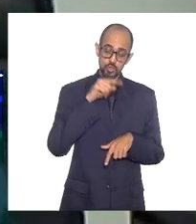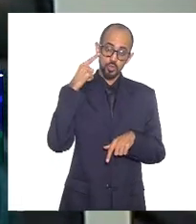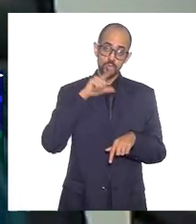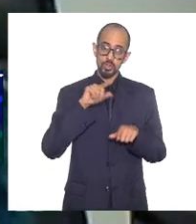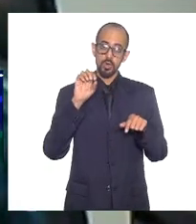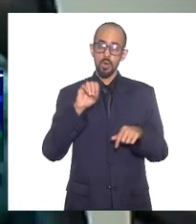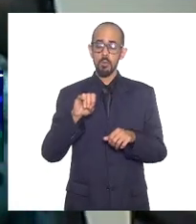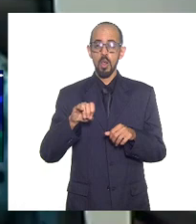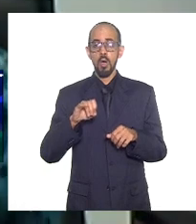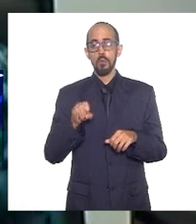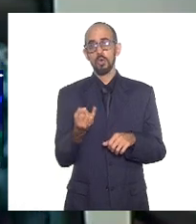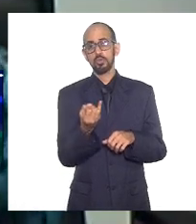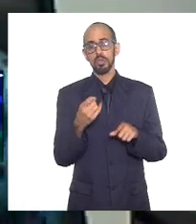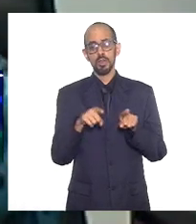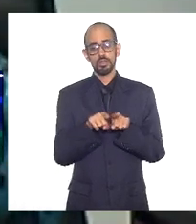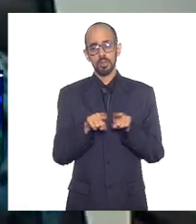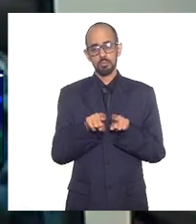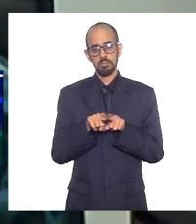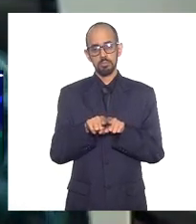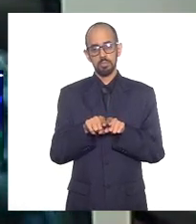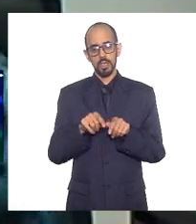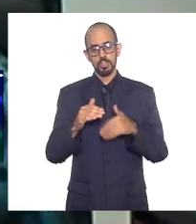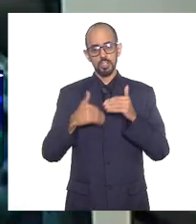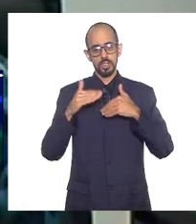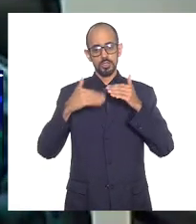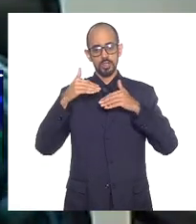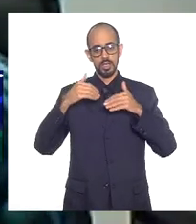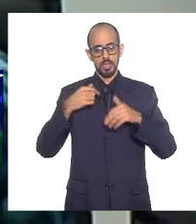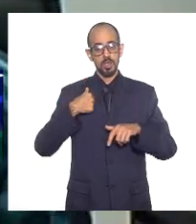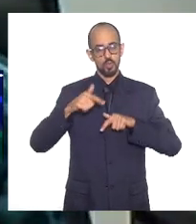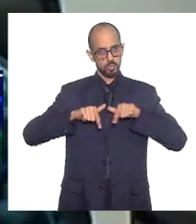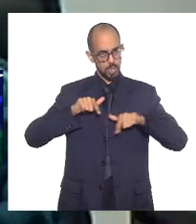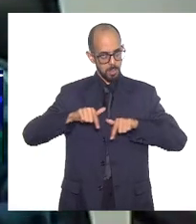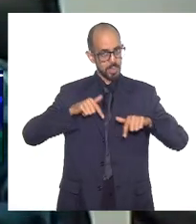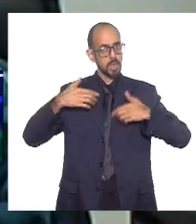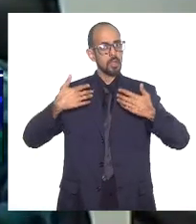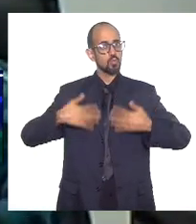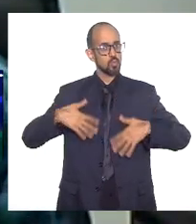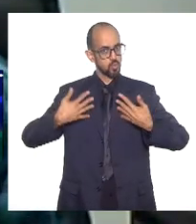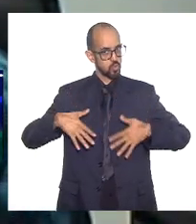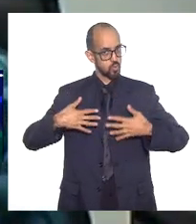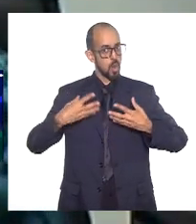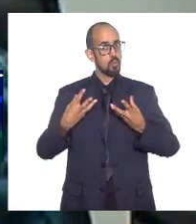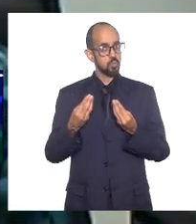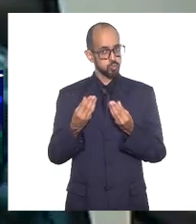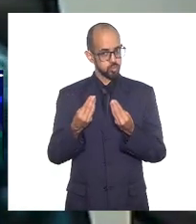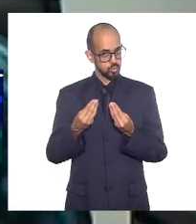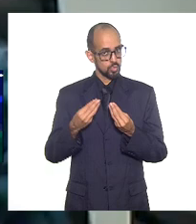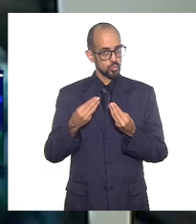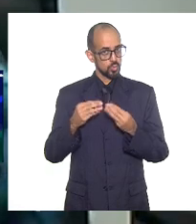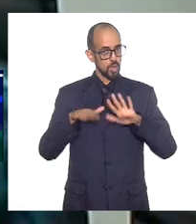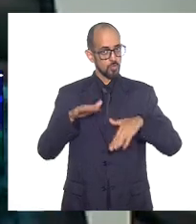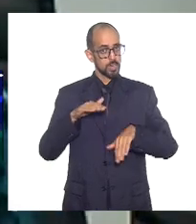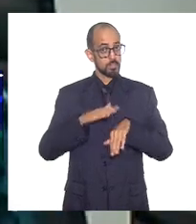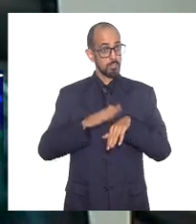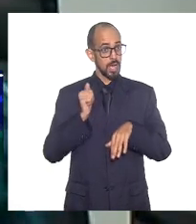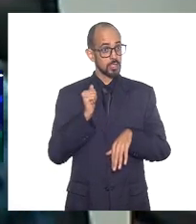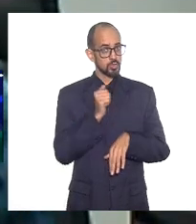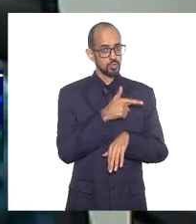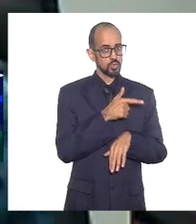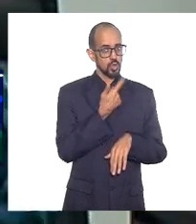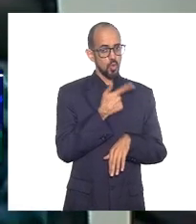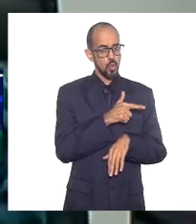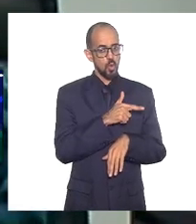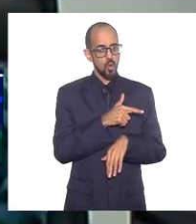Eu trabalhei muito, provavelmente, digo isso com muito orgulho, muito mais do que os meus companheiros do